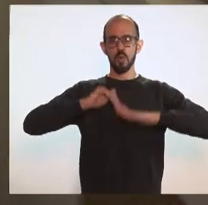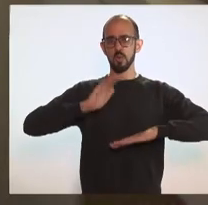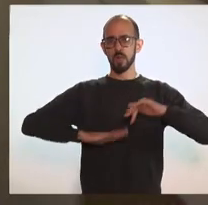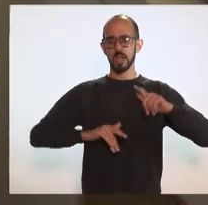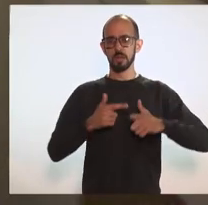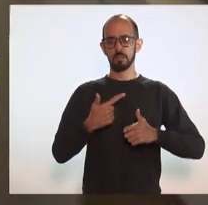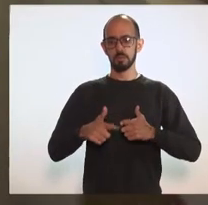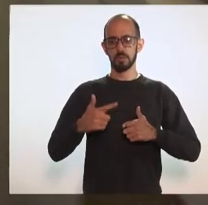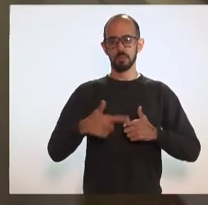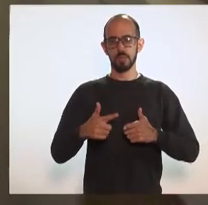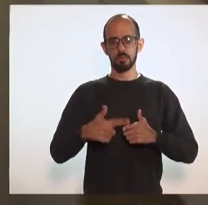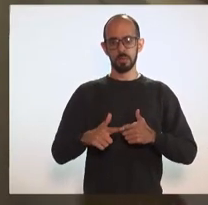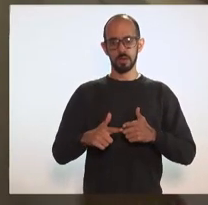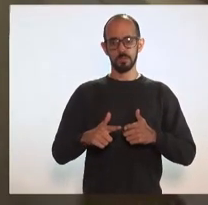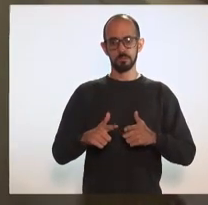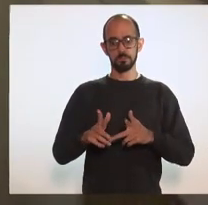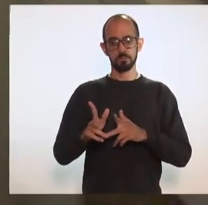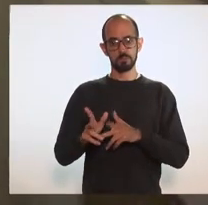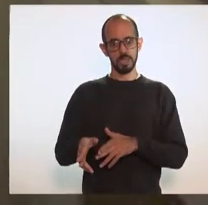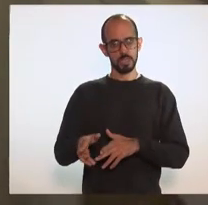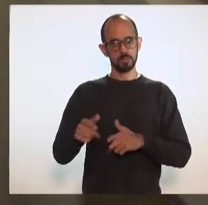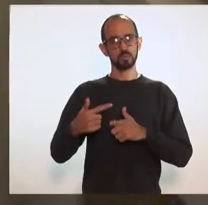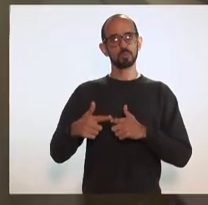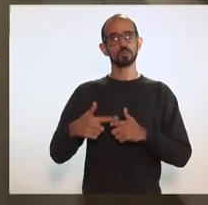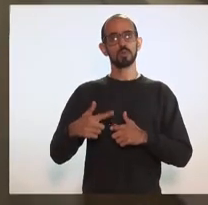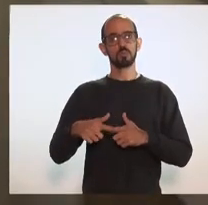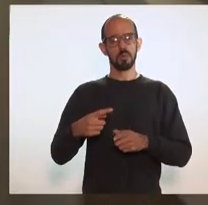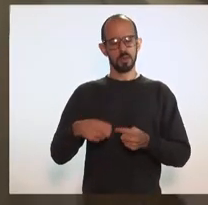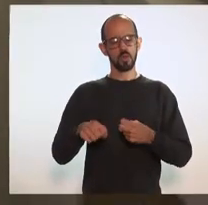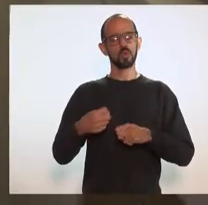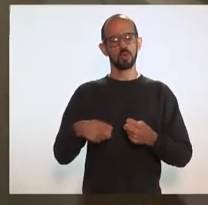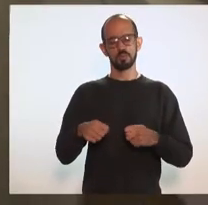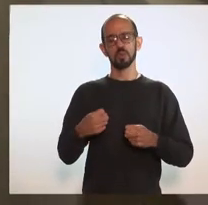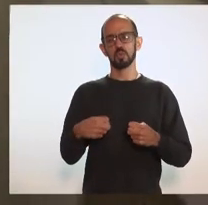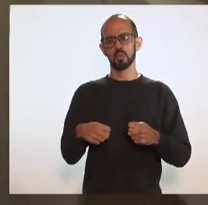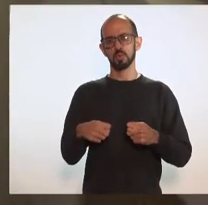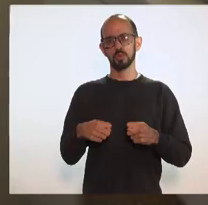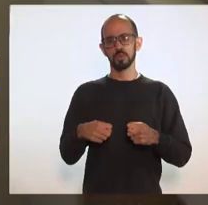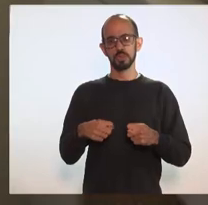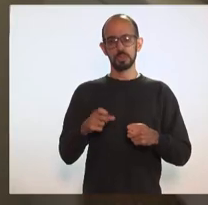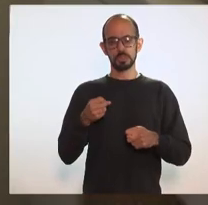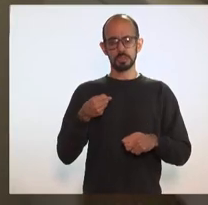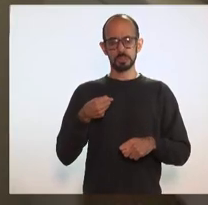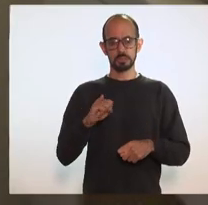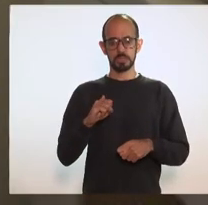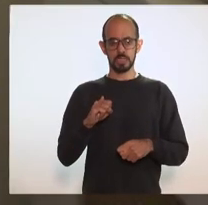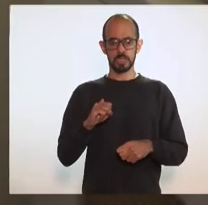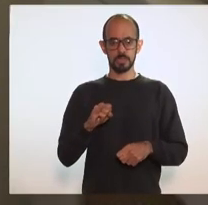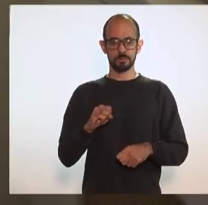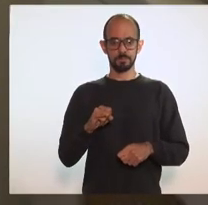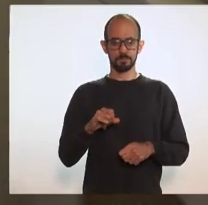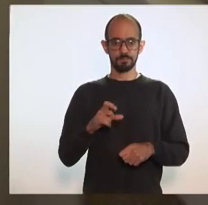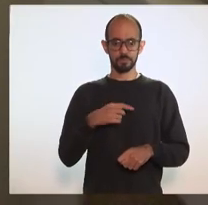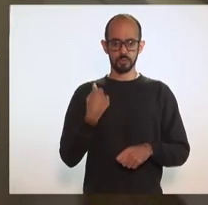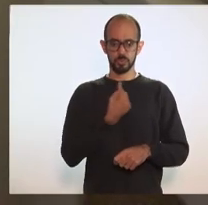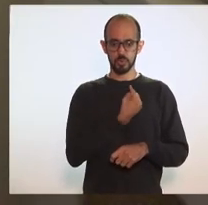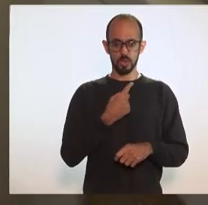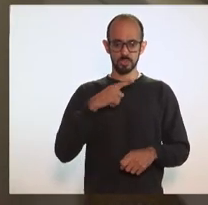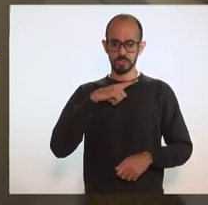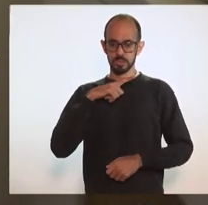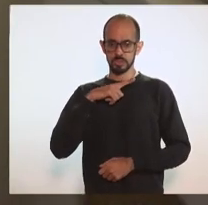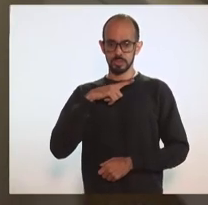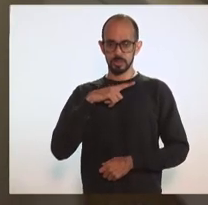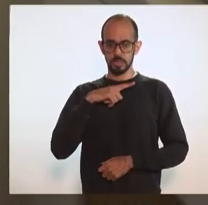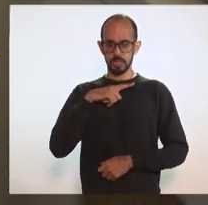o mesmo da questão Econômica se não está aí e o o nosso